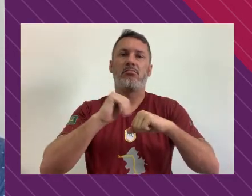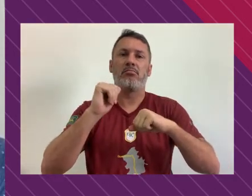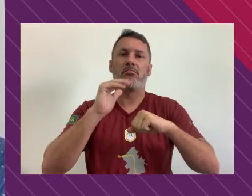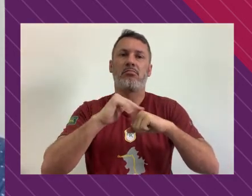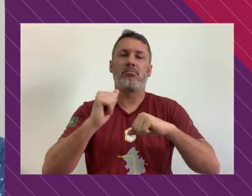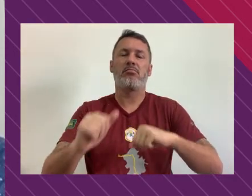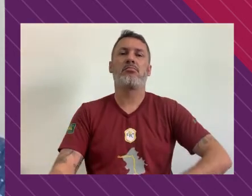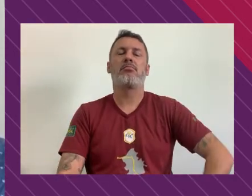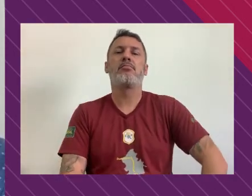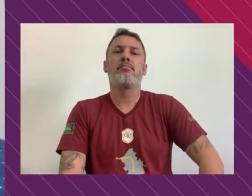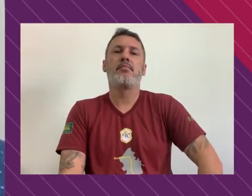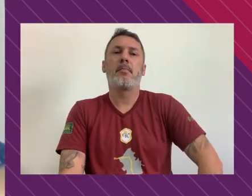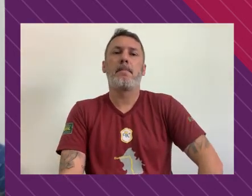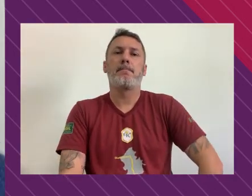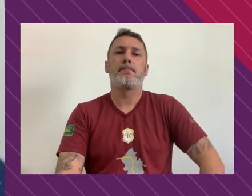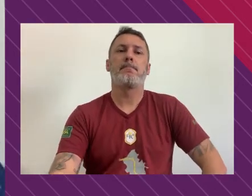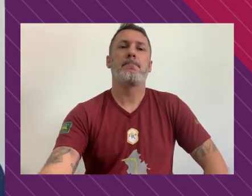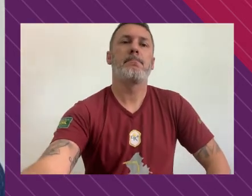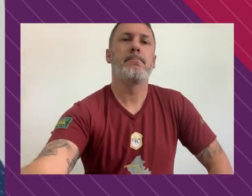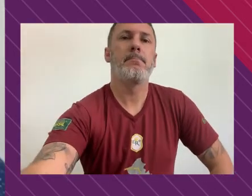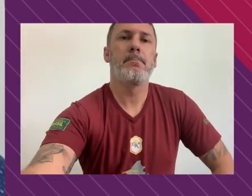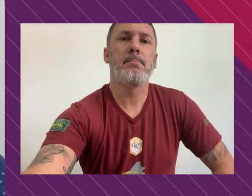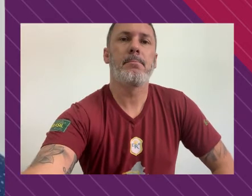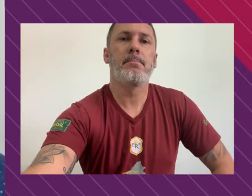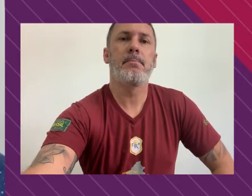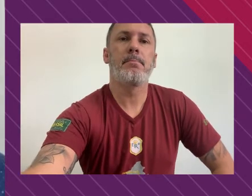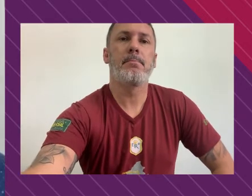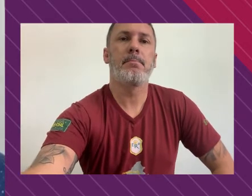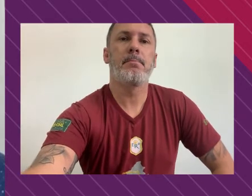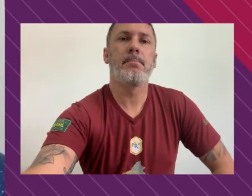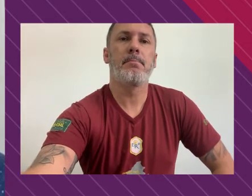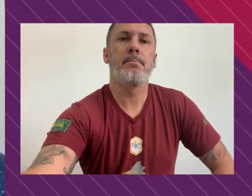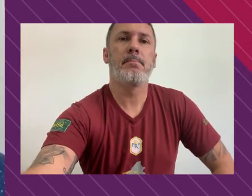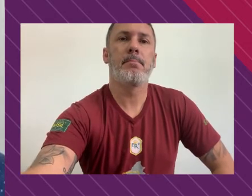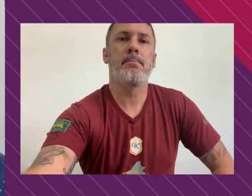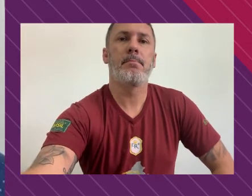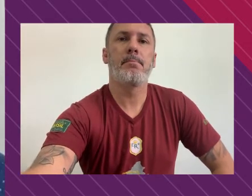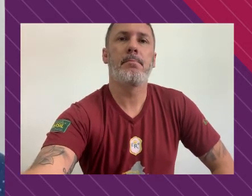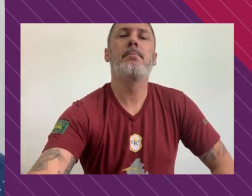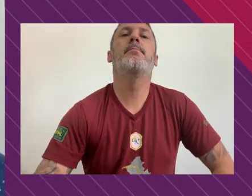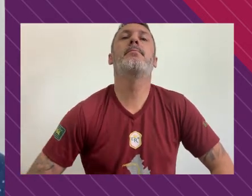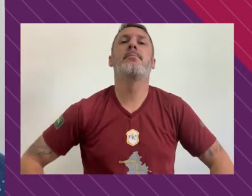termos de humanas, biológicas, tecnologias e